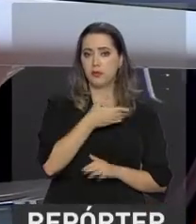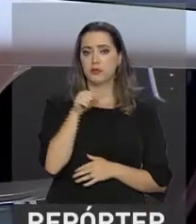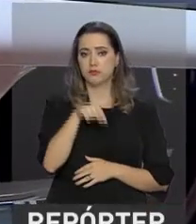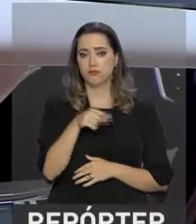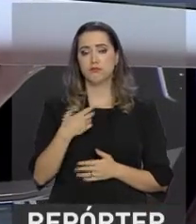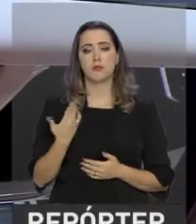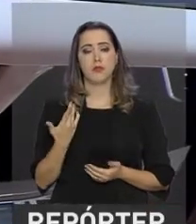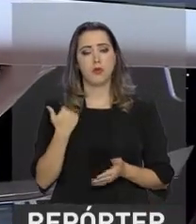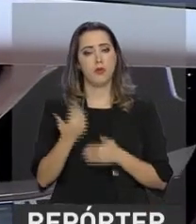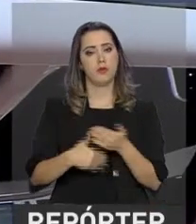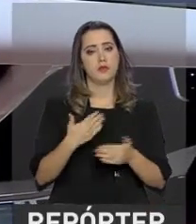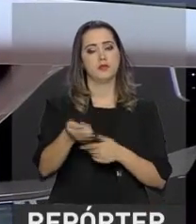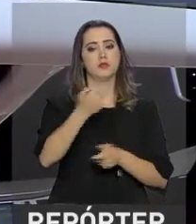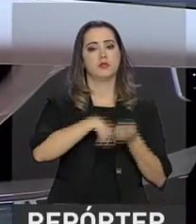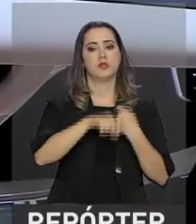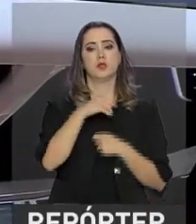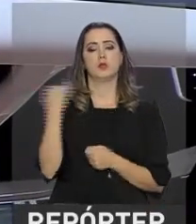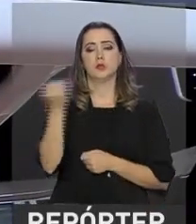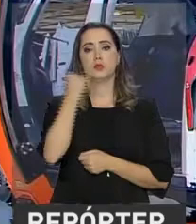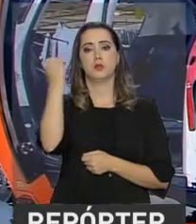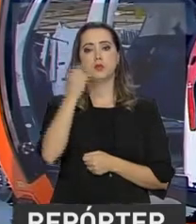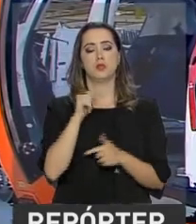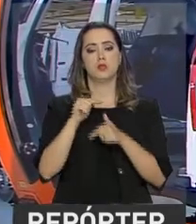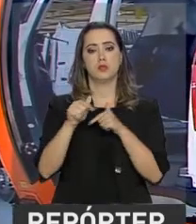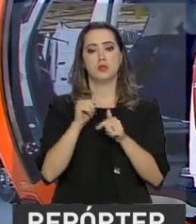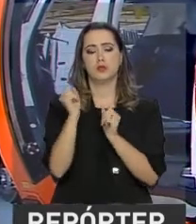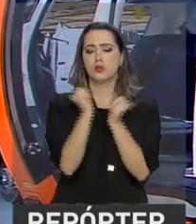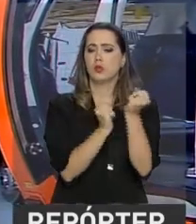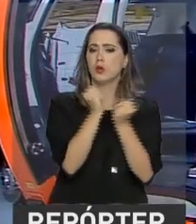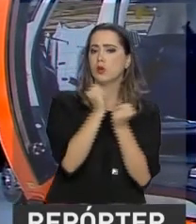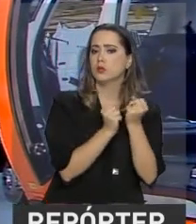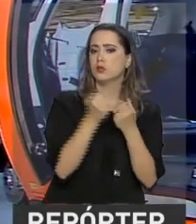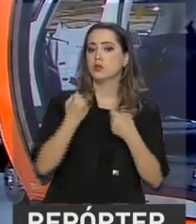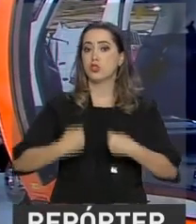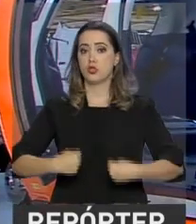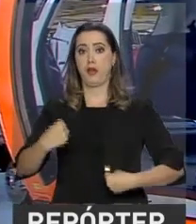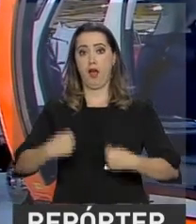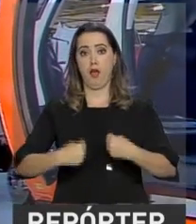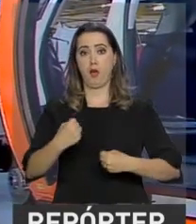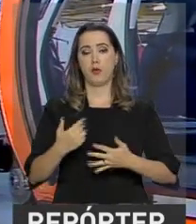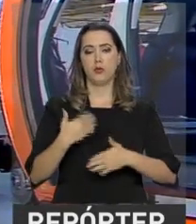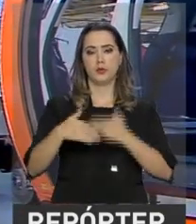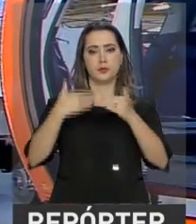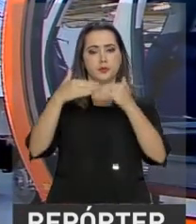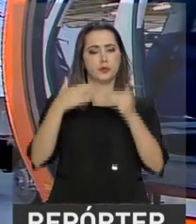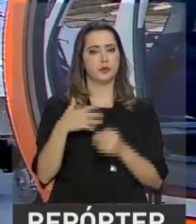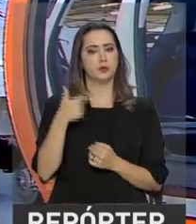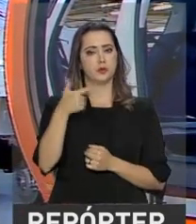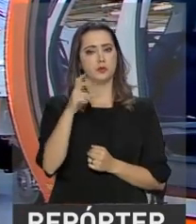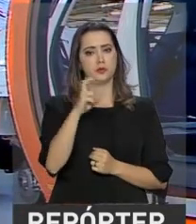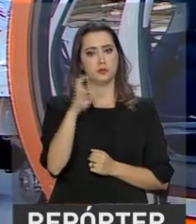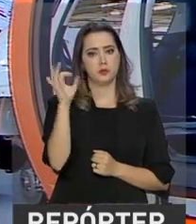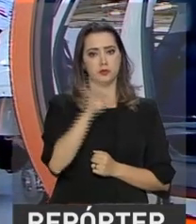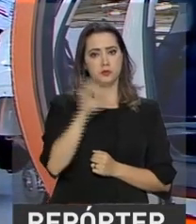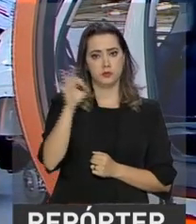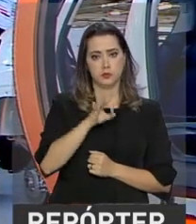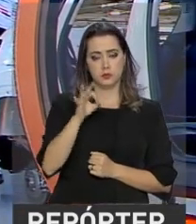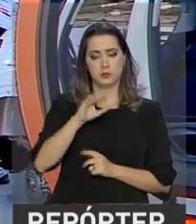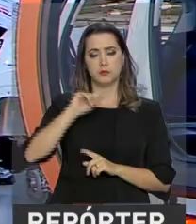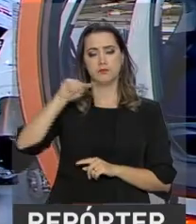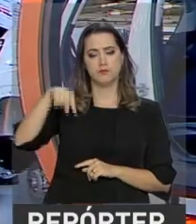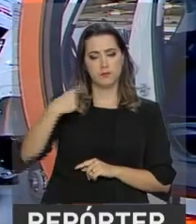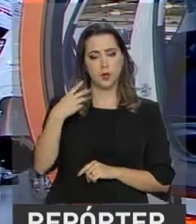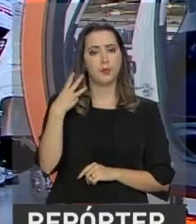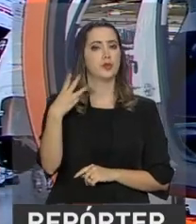avanços econômicos, o presidente destacou a reação da indústria automobilística, que subiu 25% no ano passado, depois